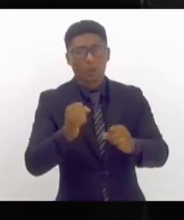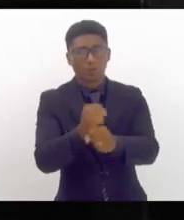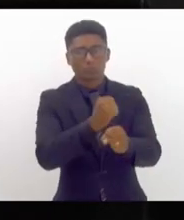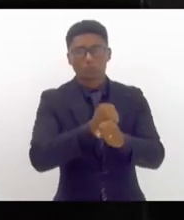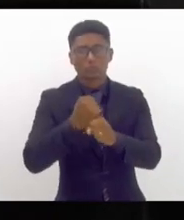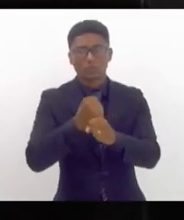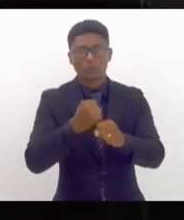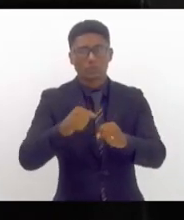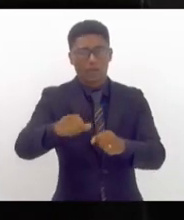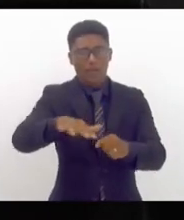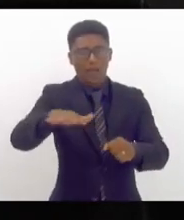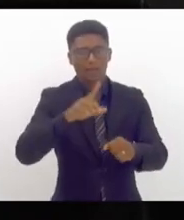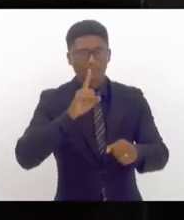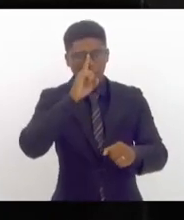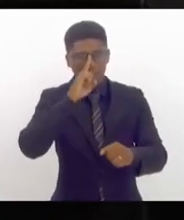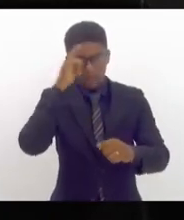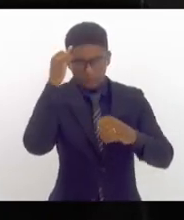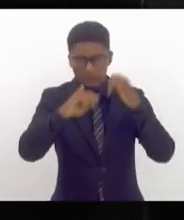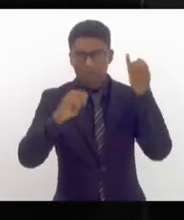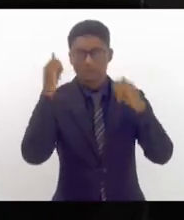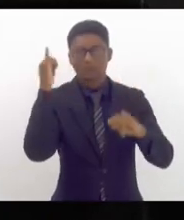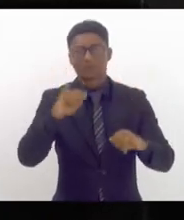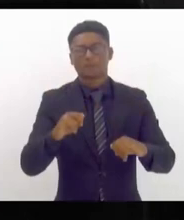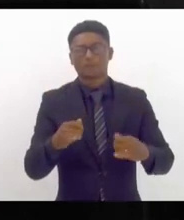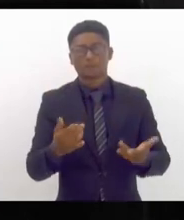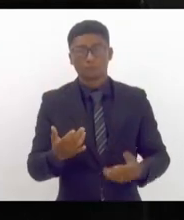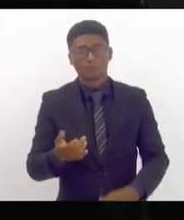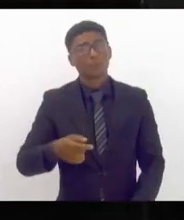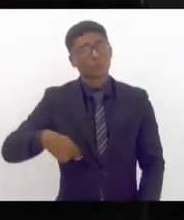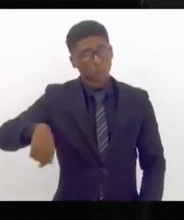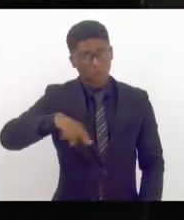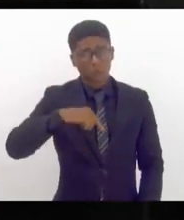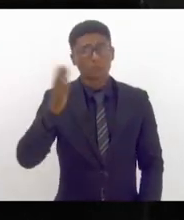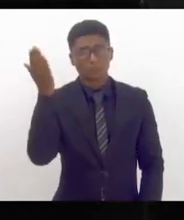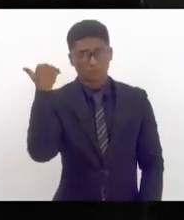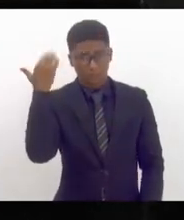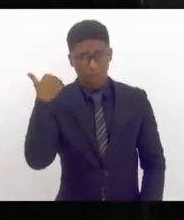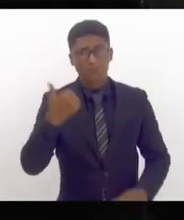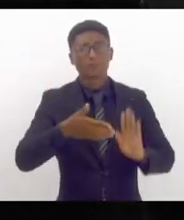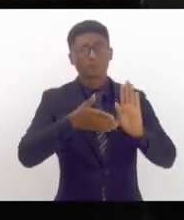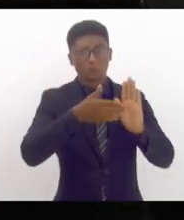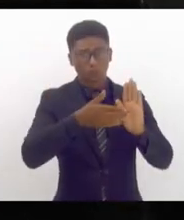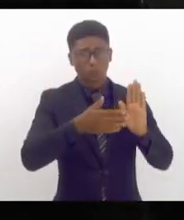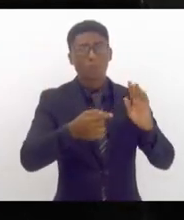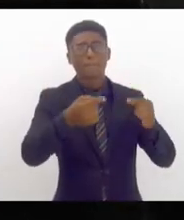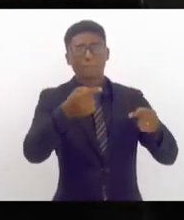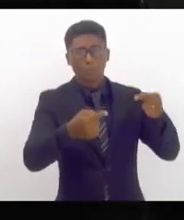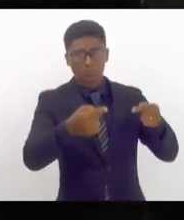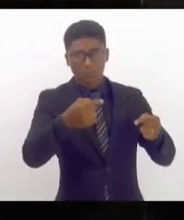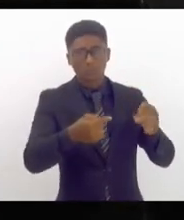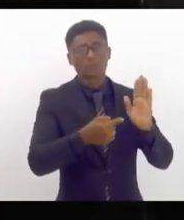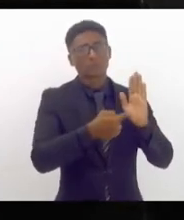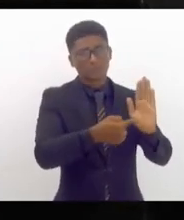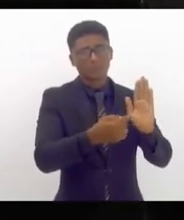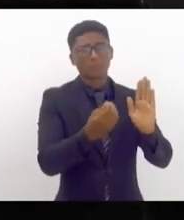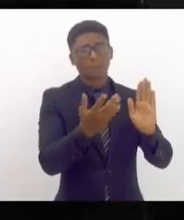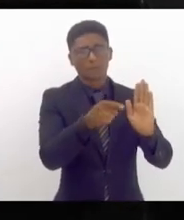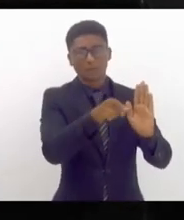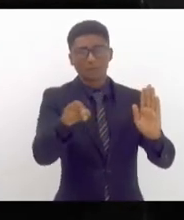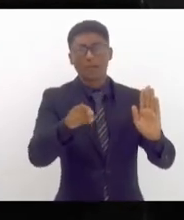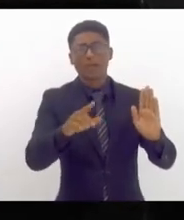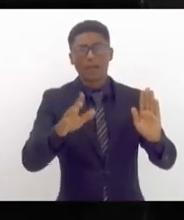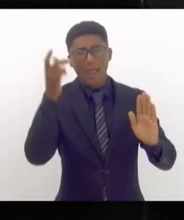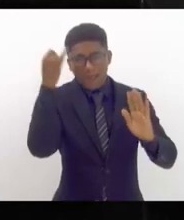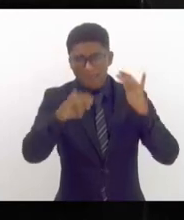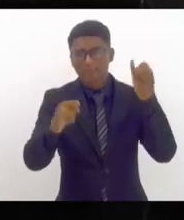risco. Ou seja, nós aqui propusemos políticas para que se evitem as tragédias,